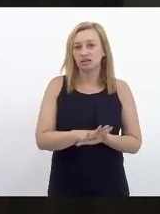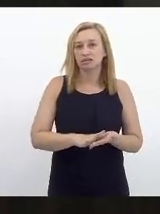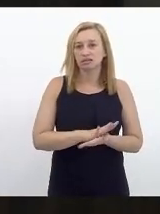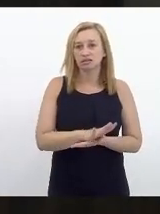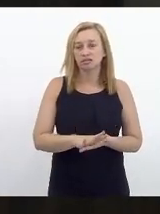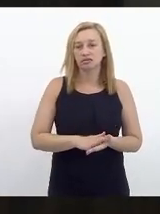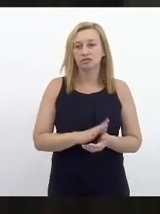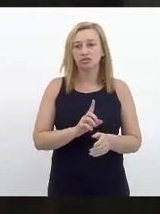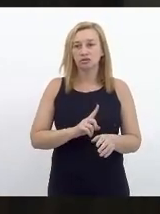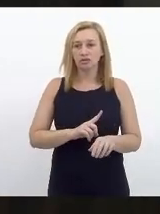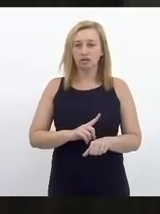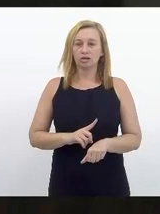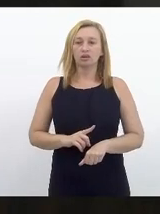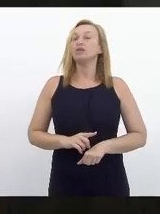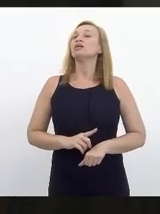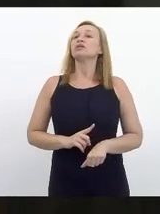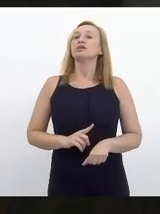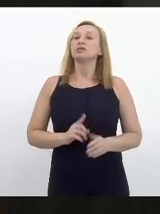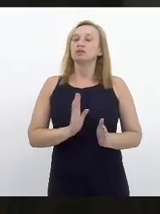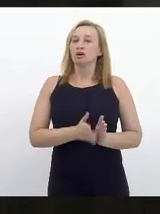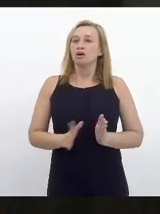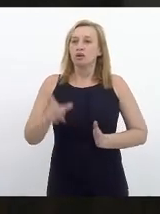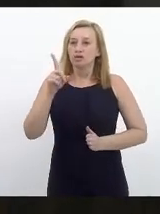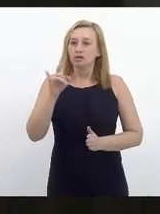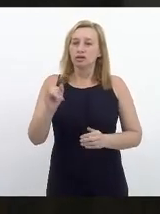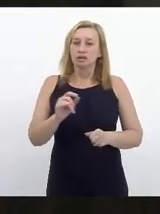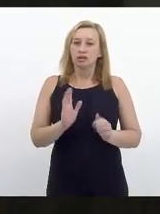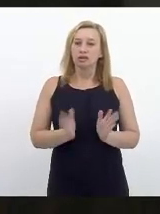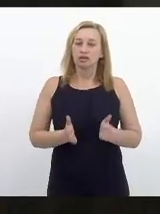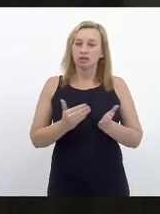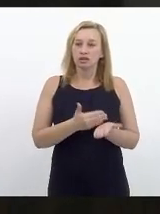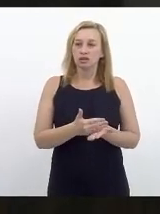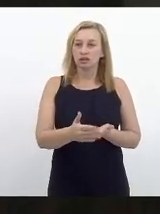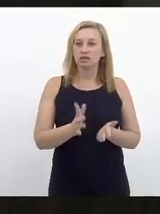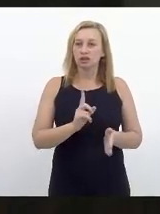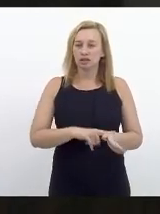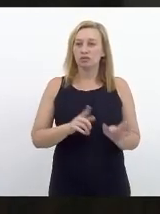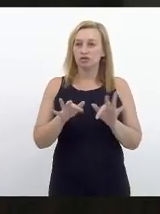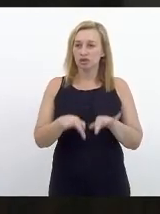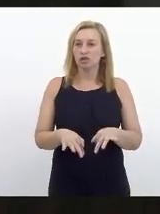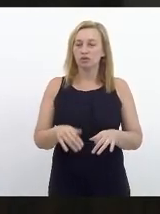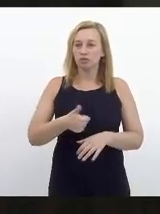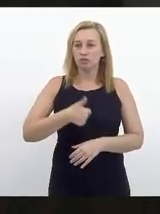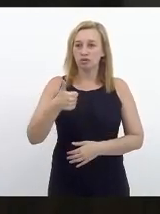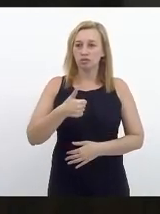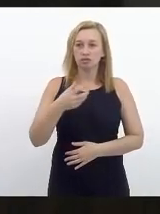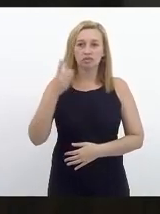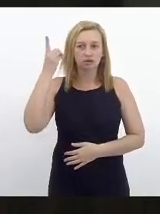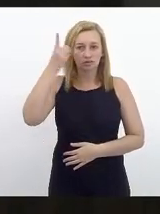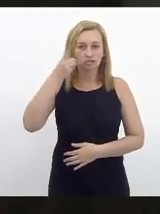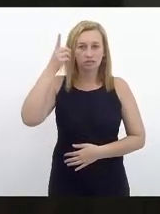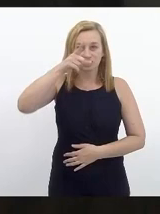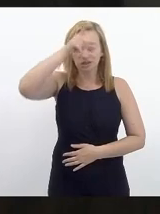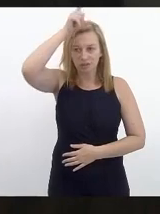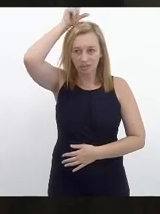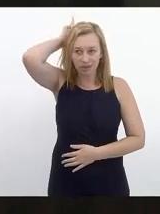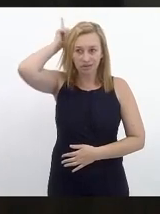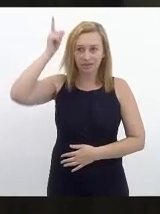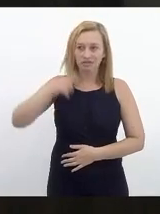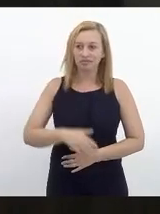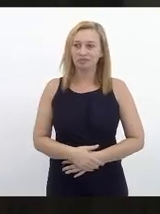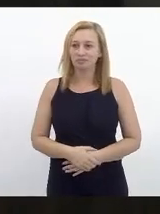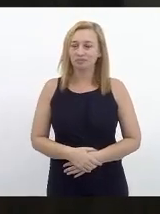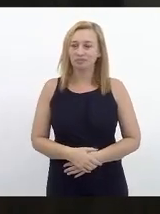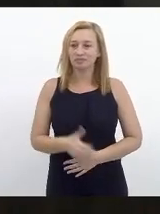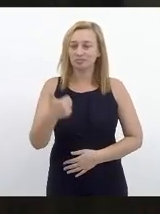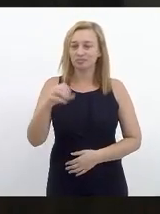no expediente, na ordem do dia, passa ao expediente final. Primeiro orador escrito é o nobre deputado Luiz Paulo. Vossa